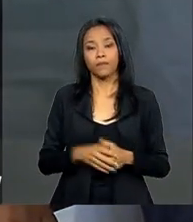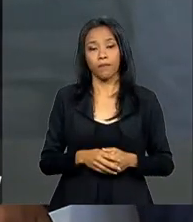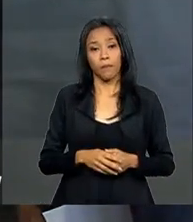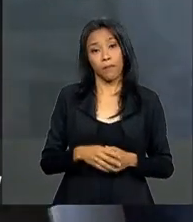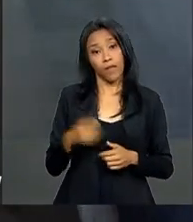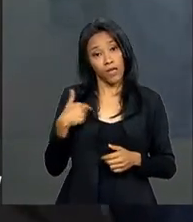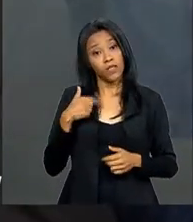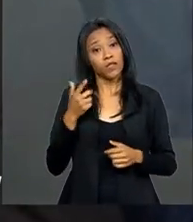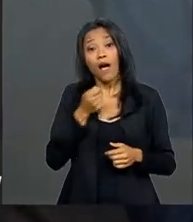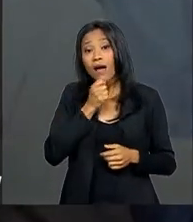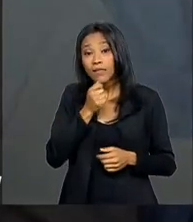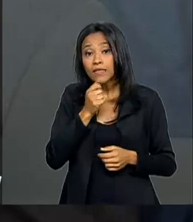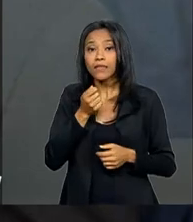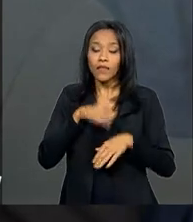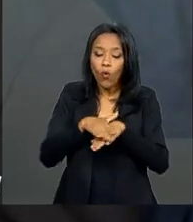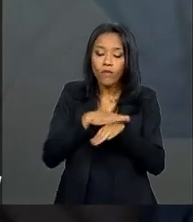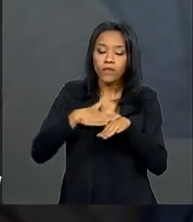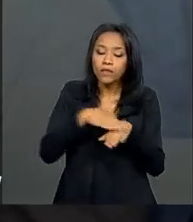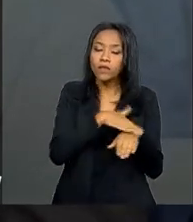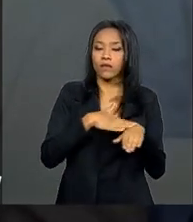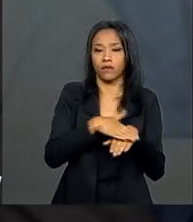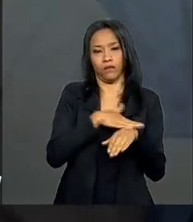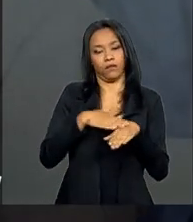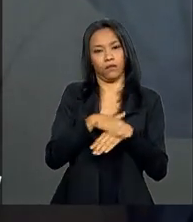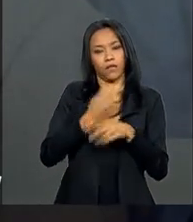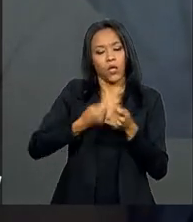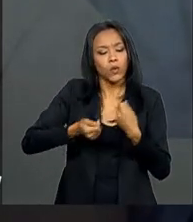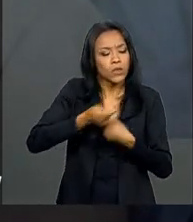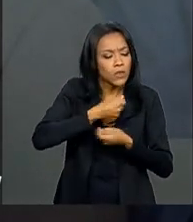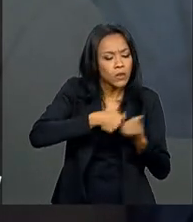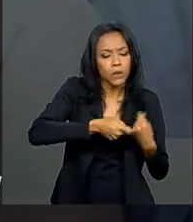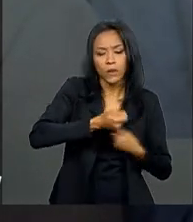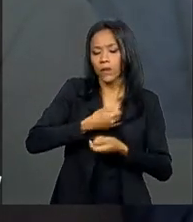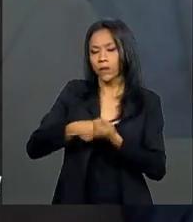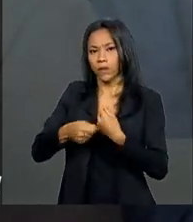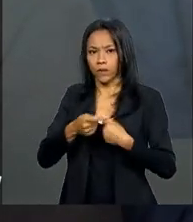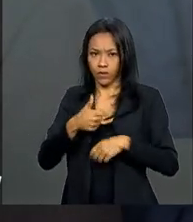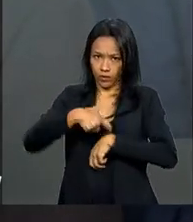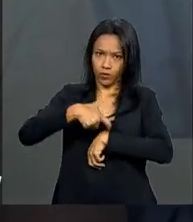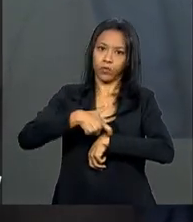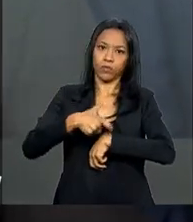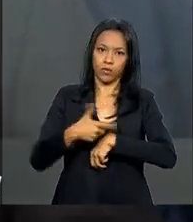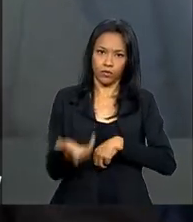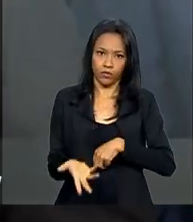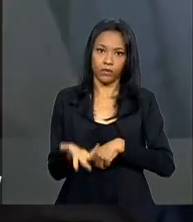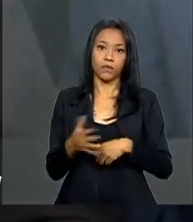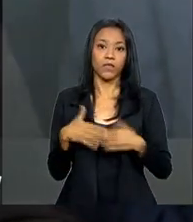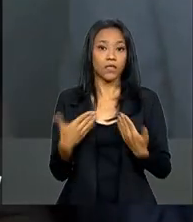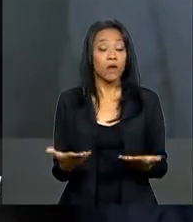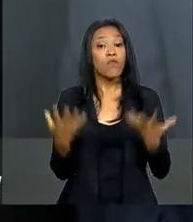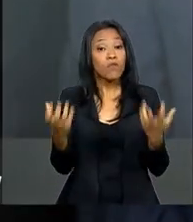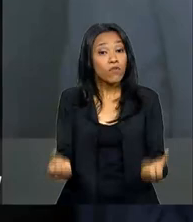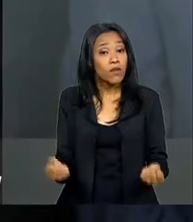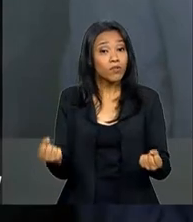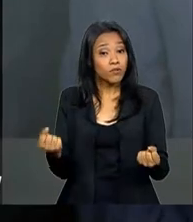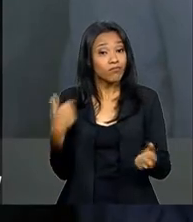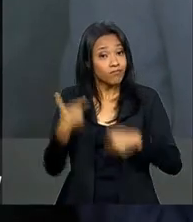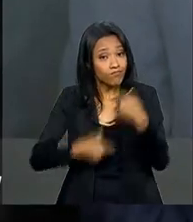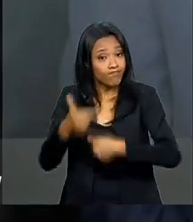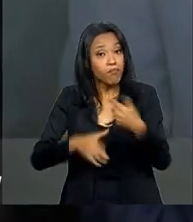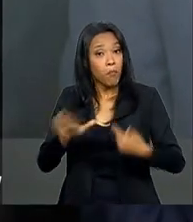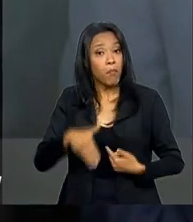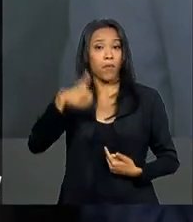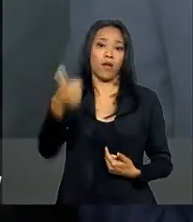Isto tudo está em negociação. São conversas que estão se verificando neste momento. Nós faremos o melhor para